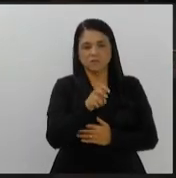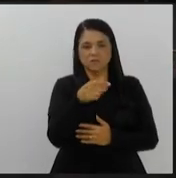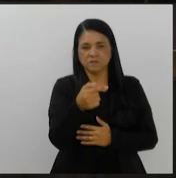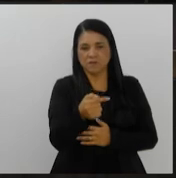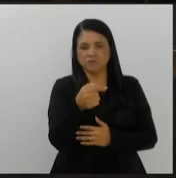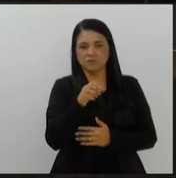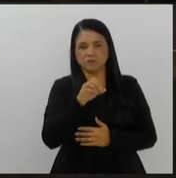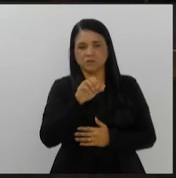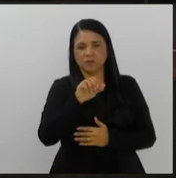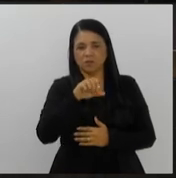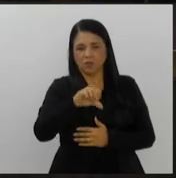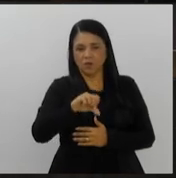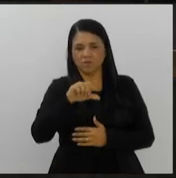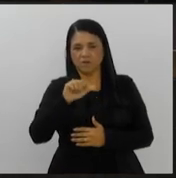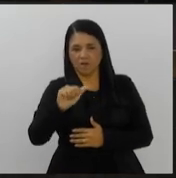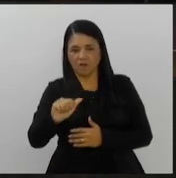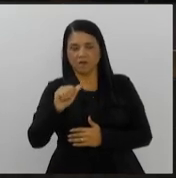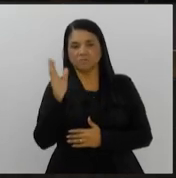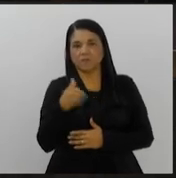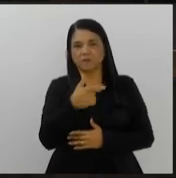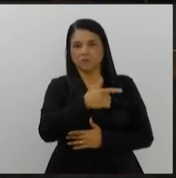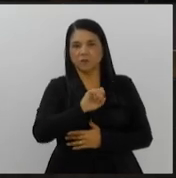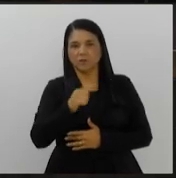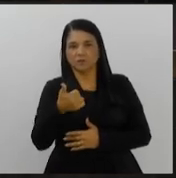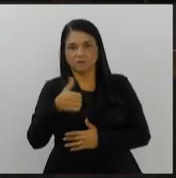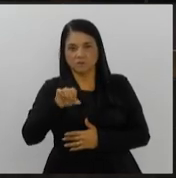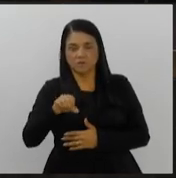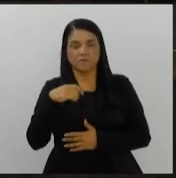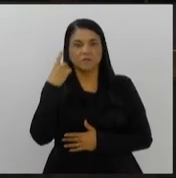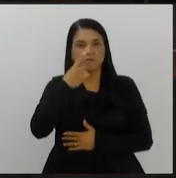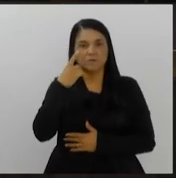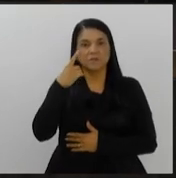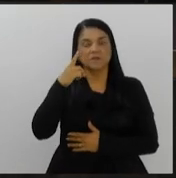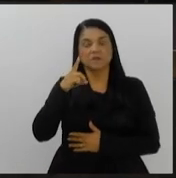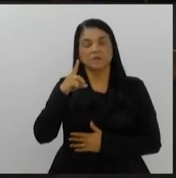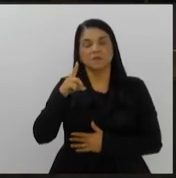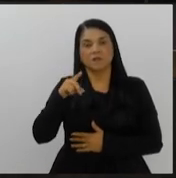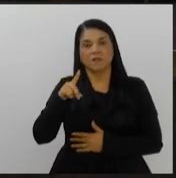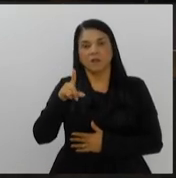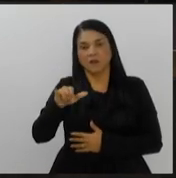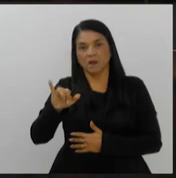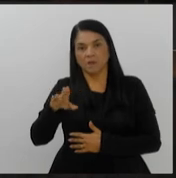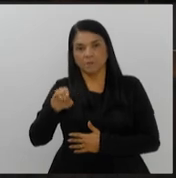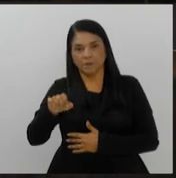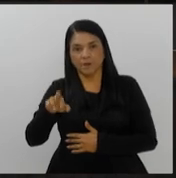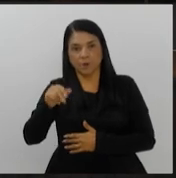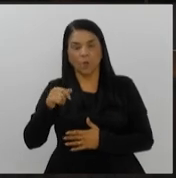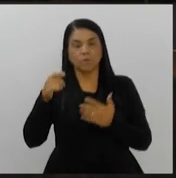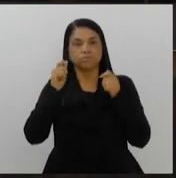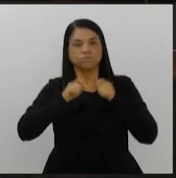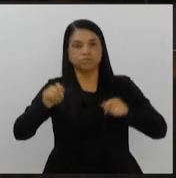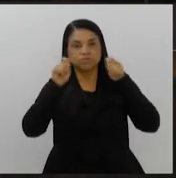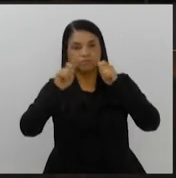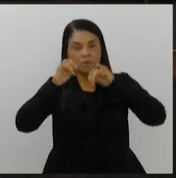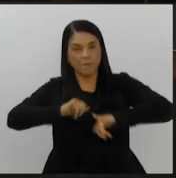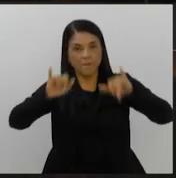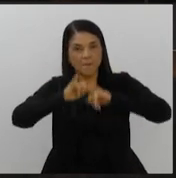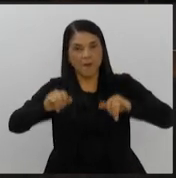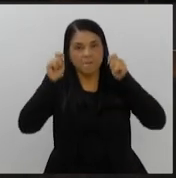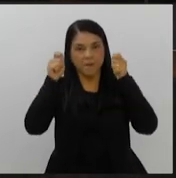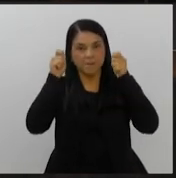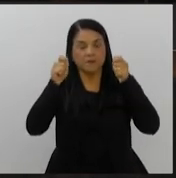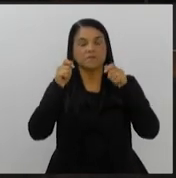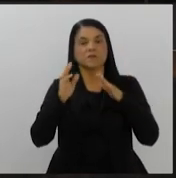de 2019, de autoria dos deputados Daniel Liberon, que dispõe sobre a realização de campanha publicitária permanente nas